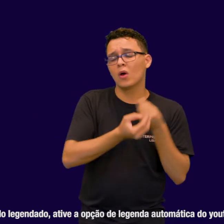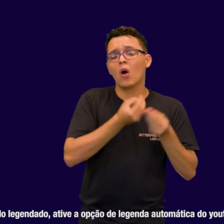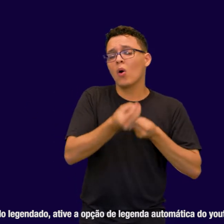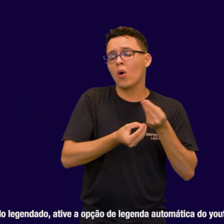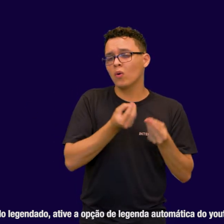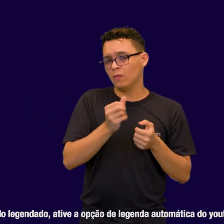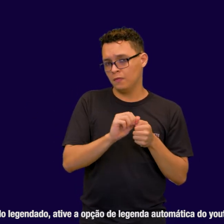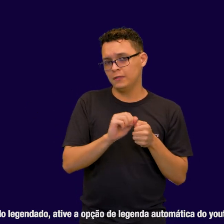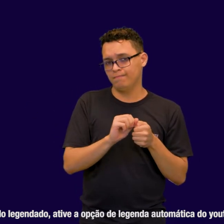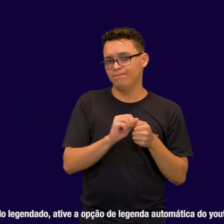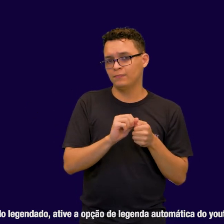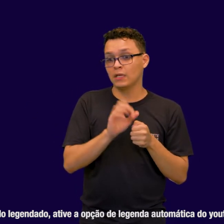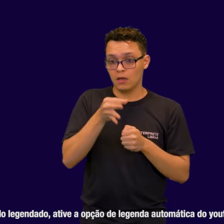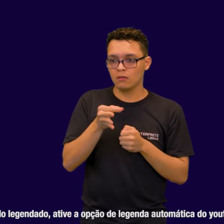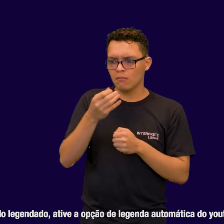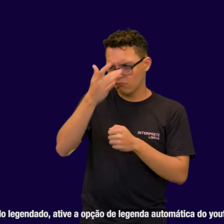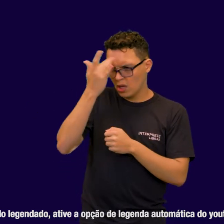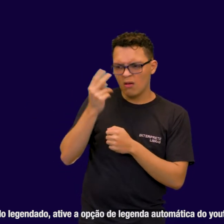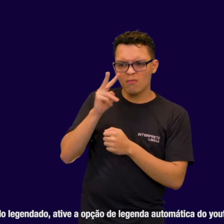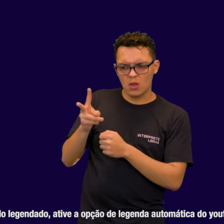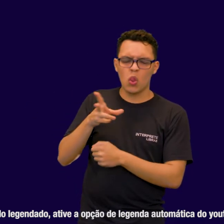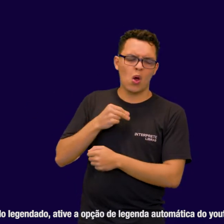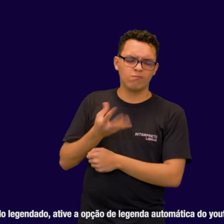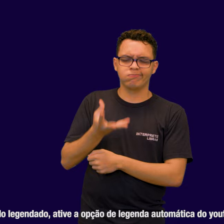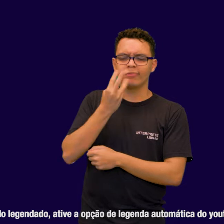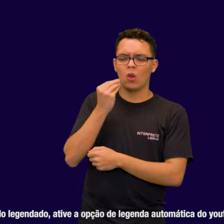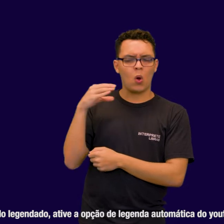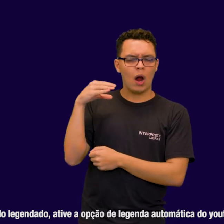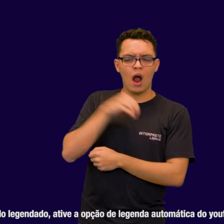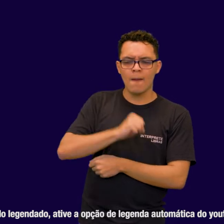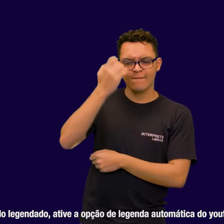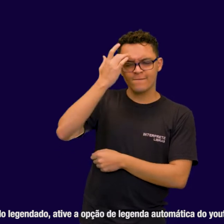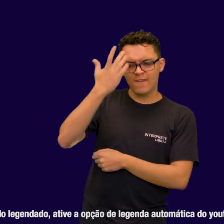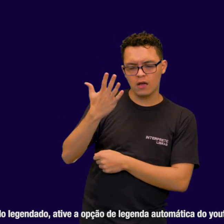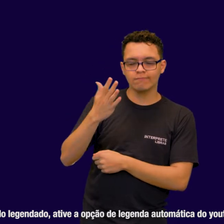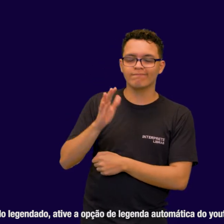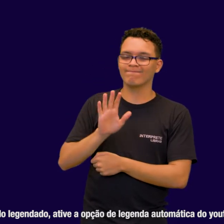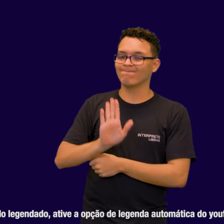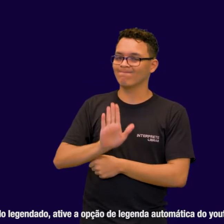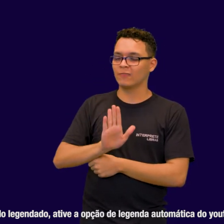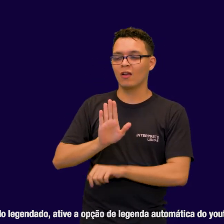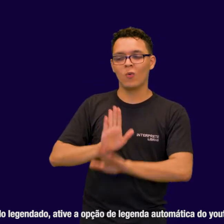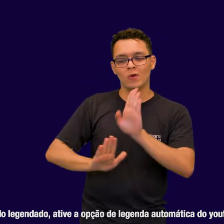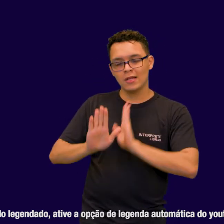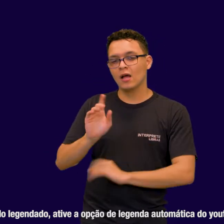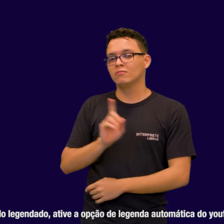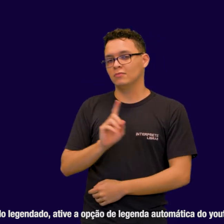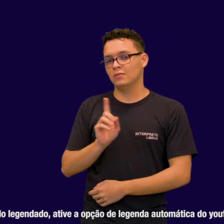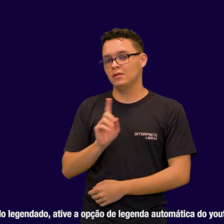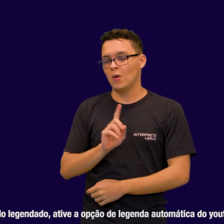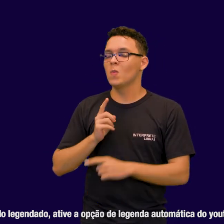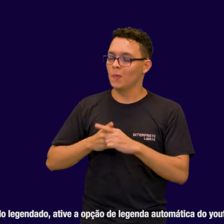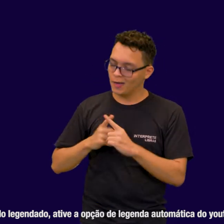as pessoas acham que é um excelente negócio de lucro rápido e de ganho fácil. E não é. É um